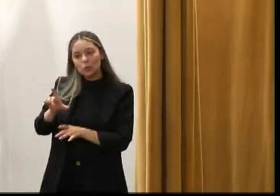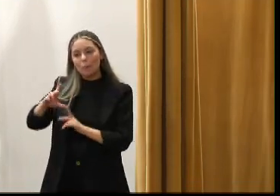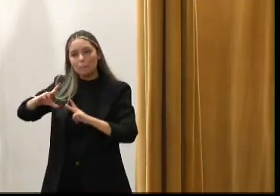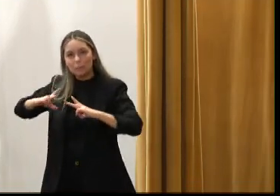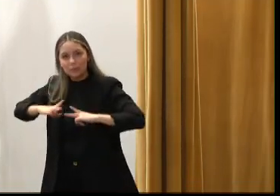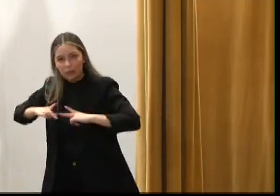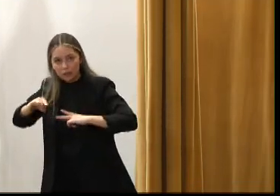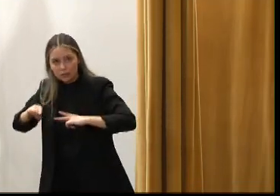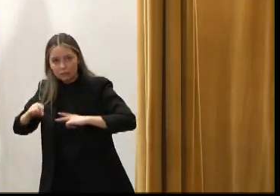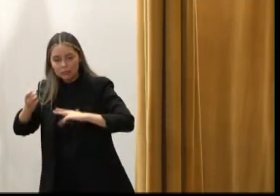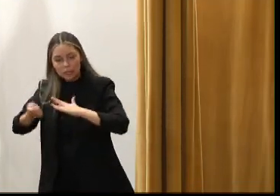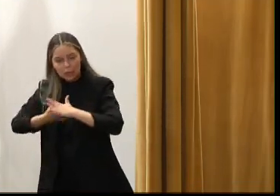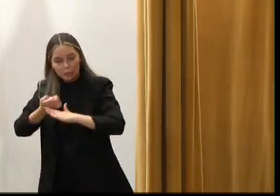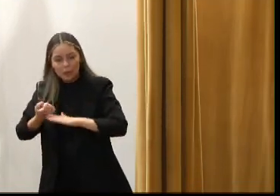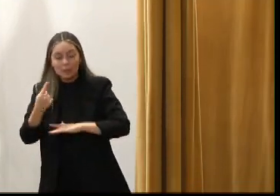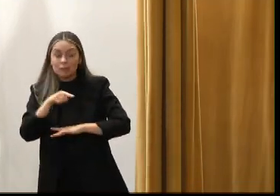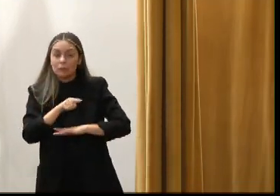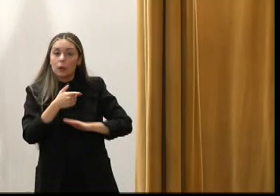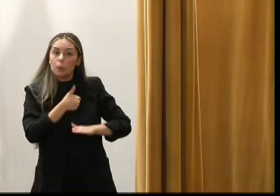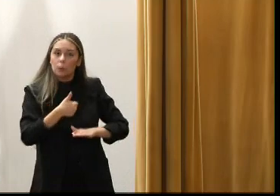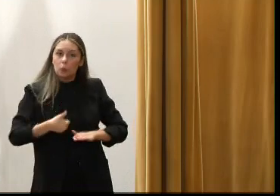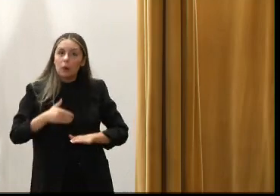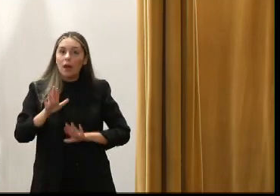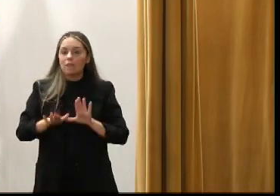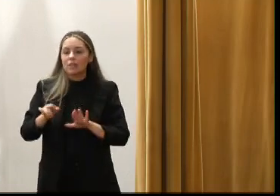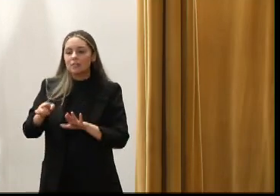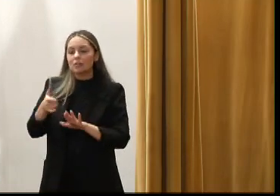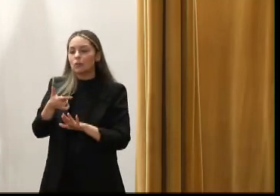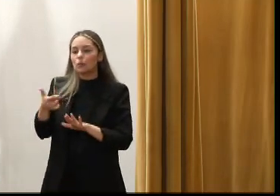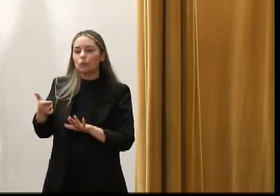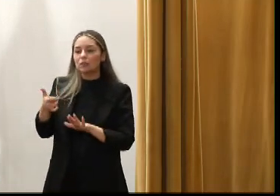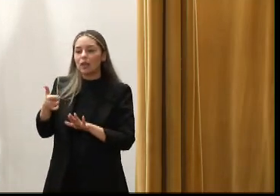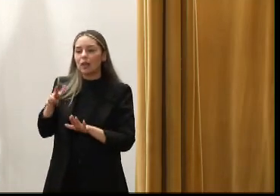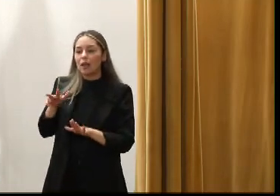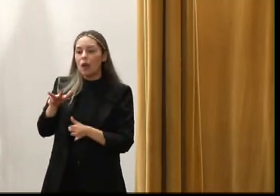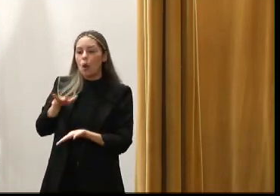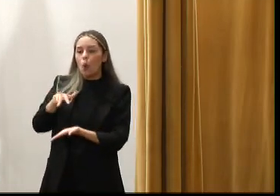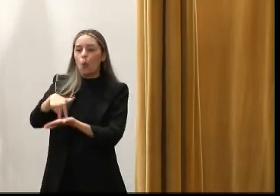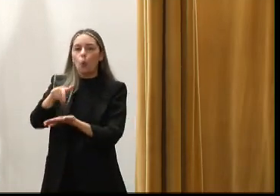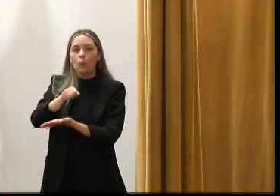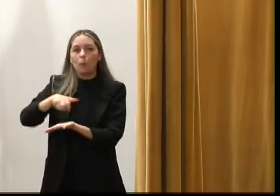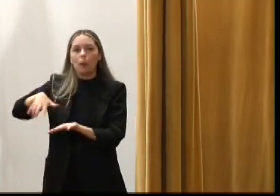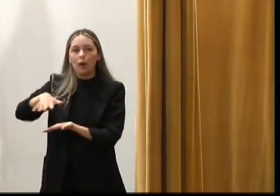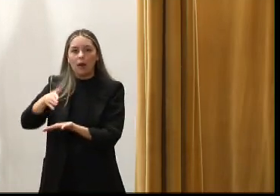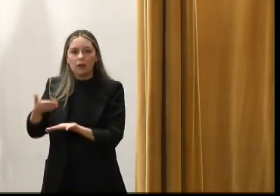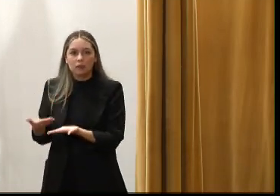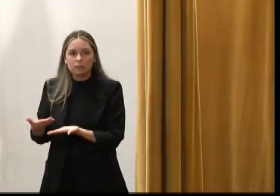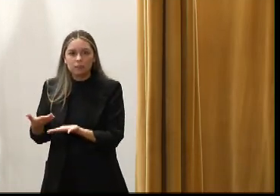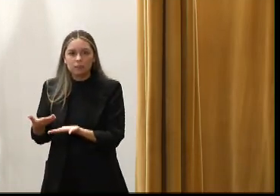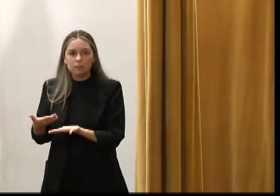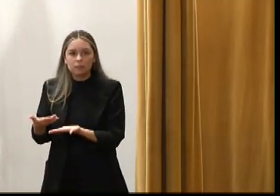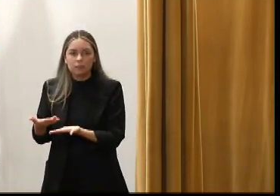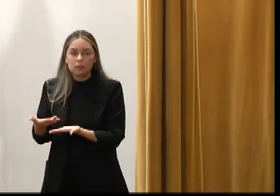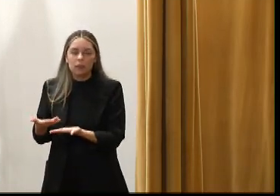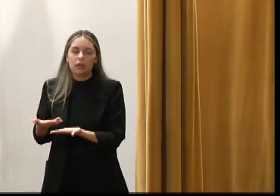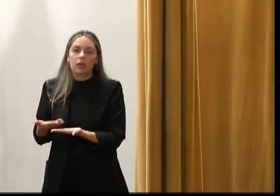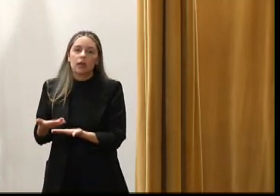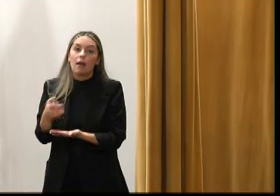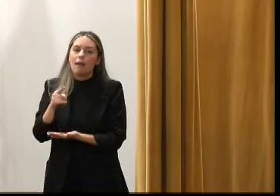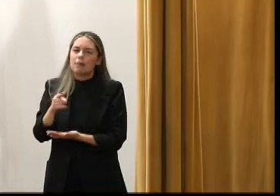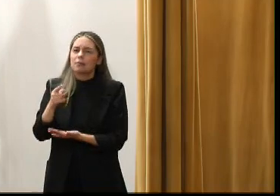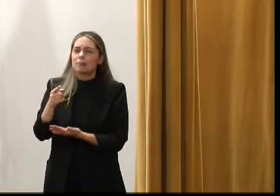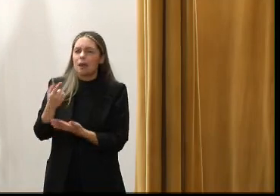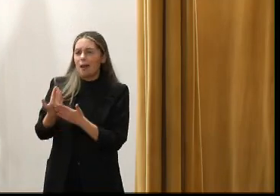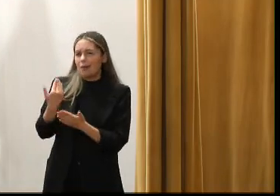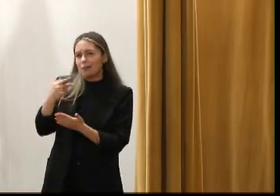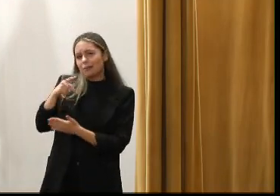privado a, muitas vezes, não ocupar essas áreas. E essa